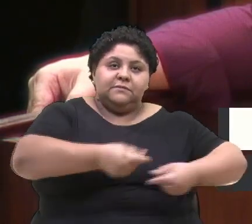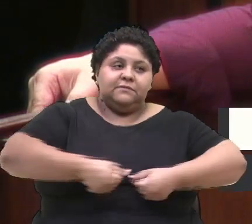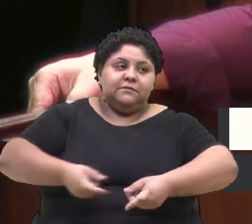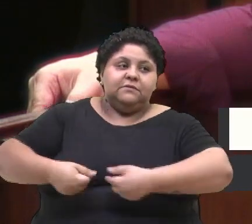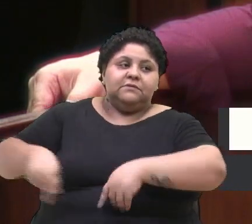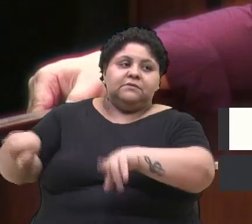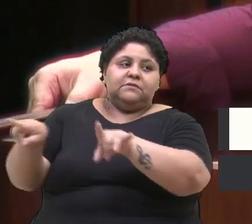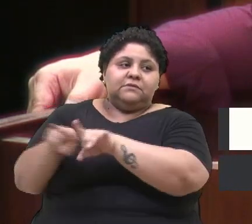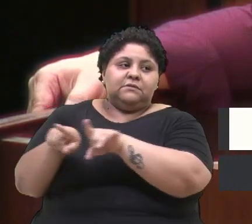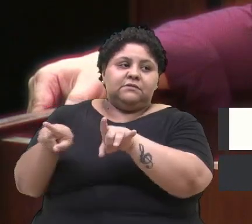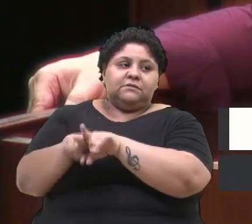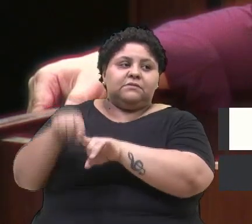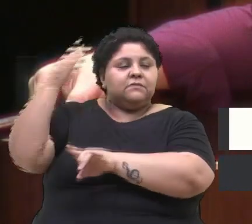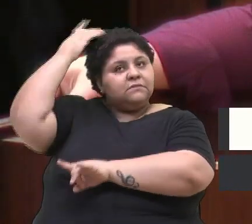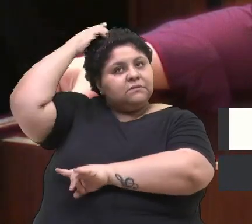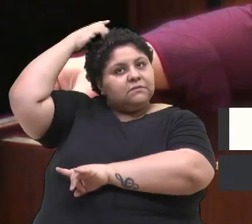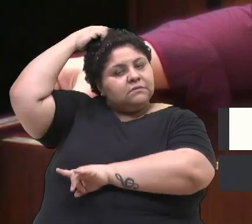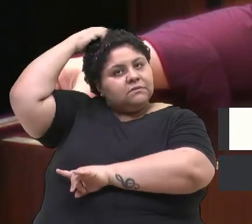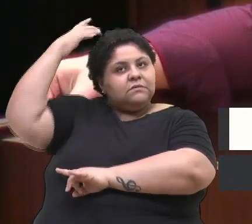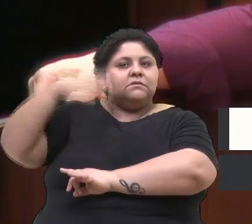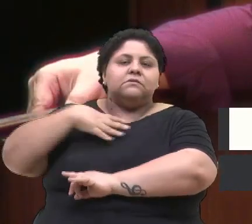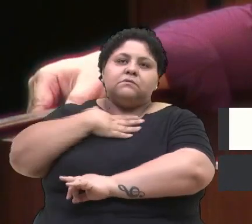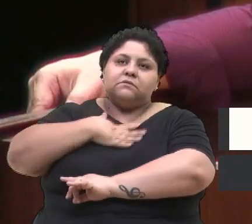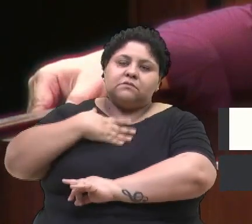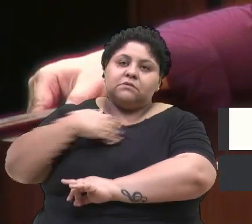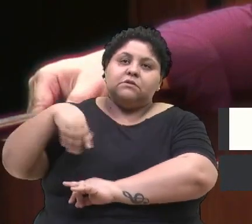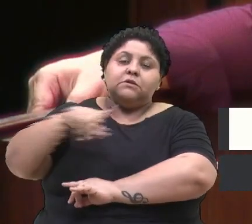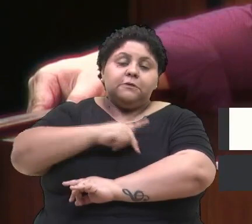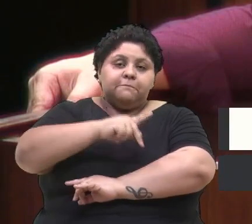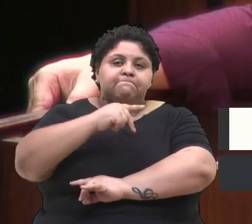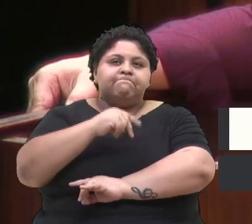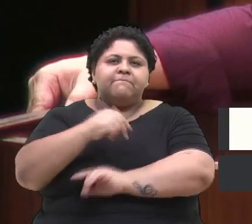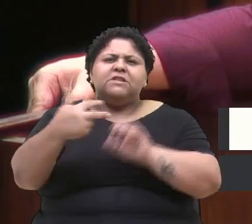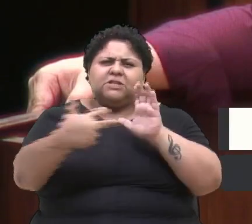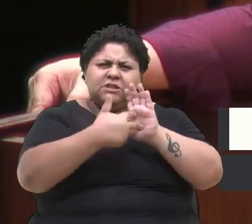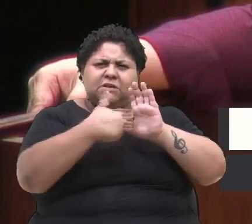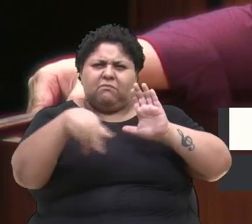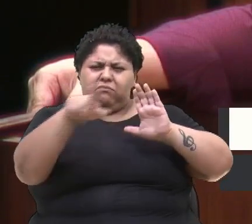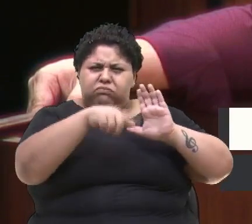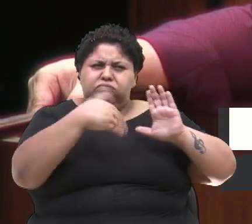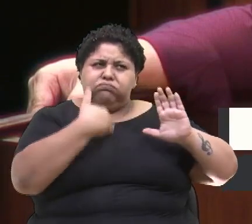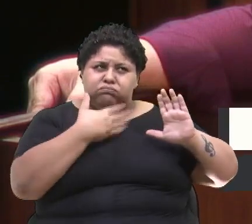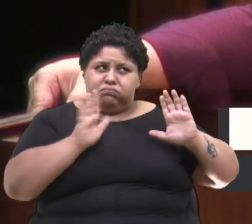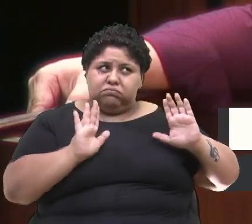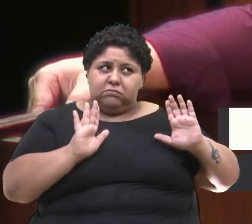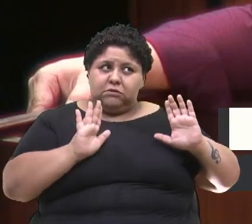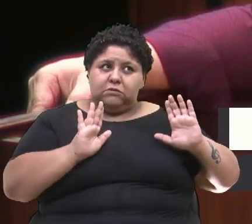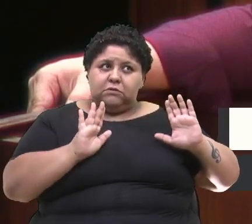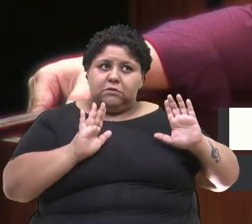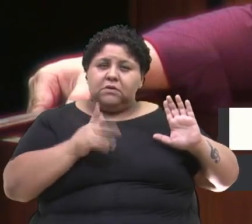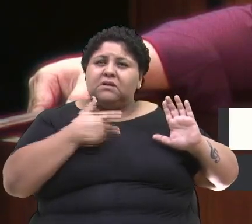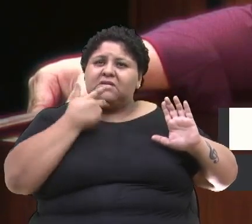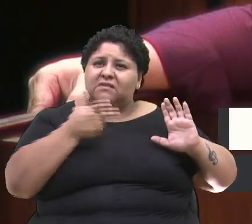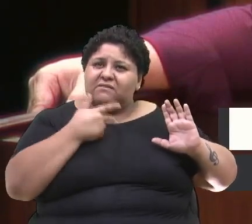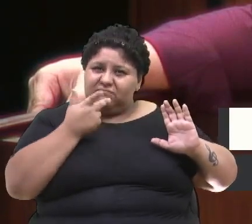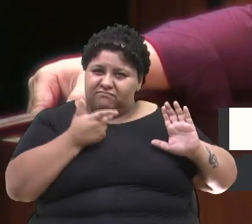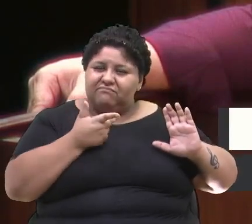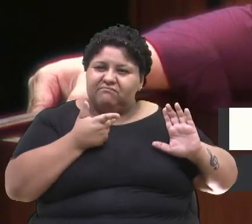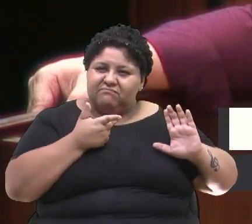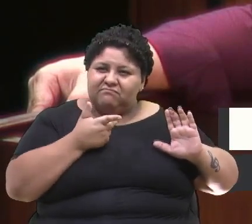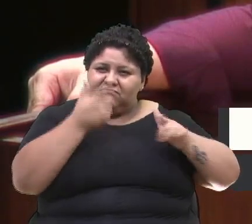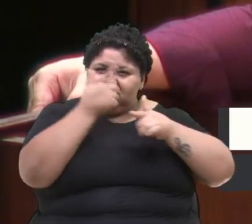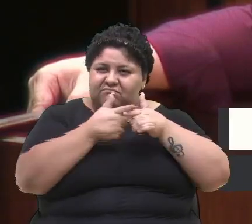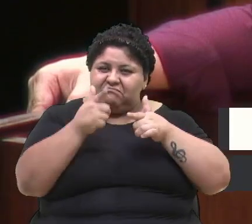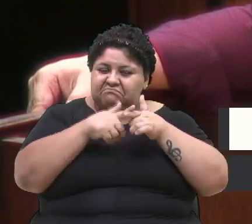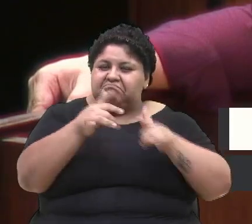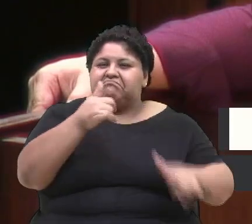tem que mudar de alguma forma. Mas o senhor presidente chamou atenção no seu discurso em mais uma situação. Infelizmente, ela